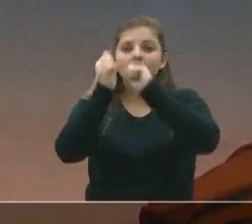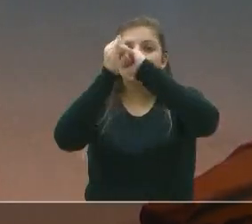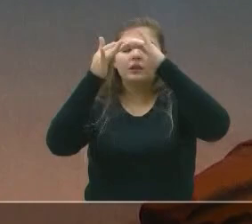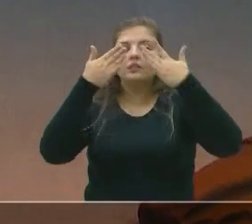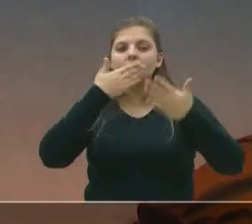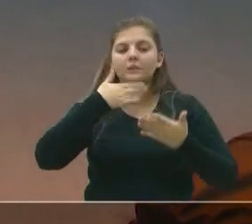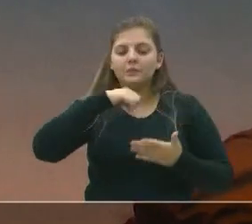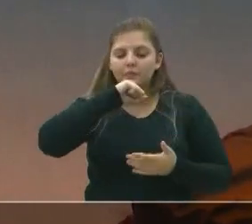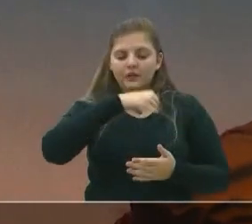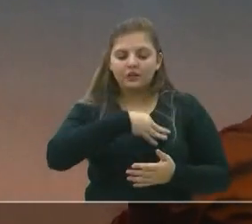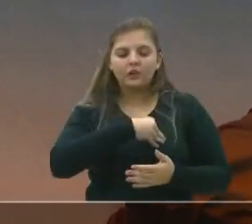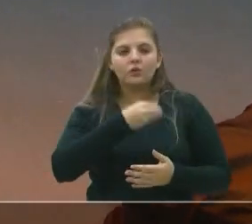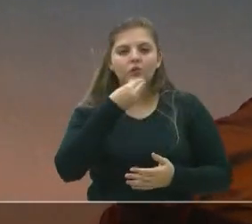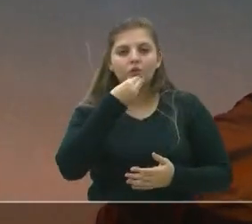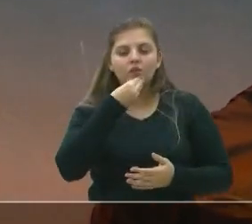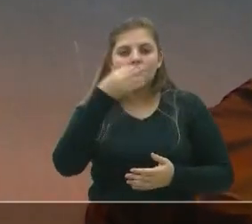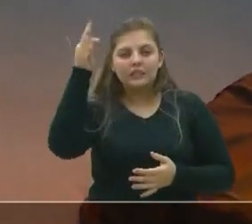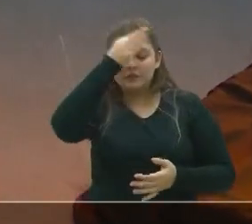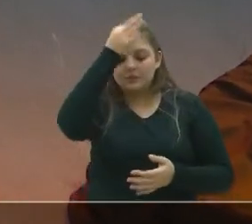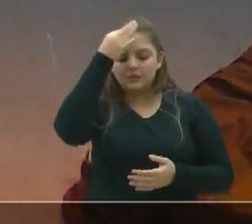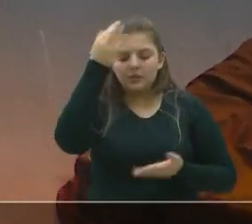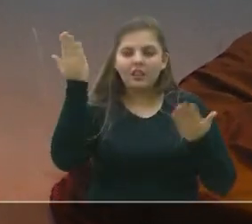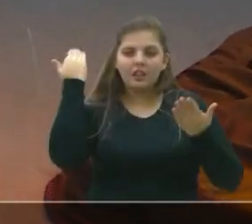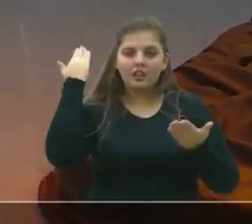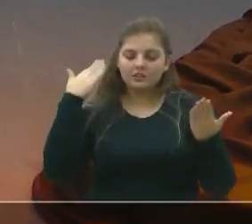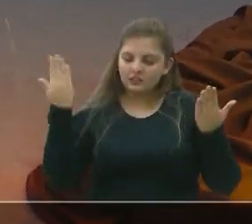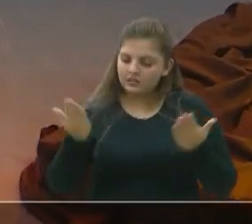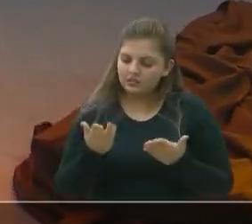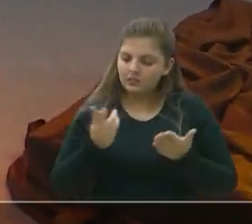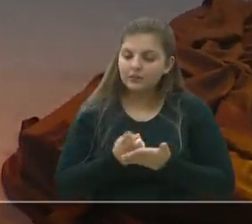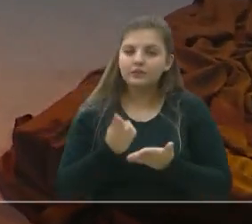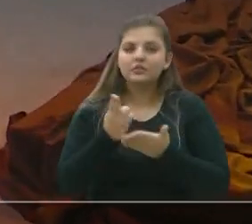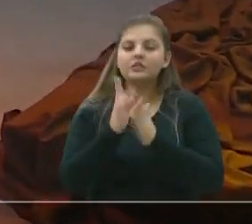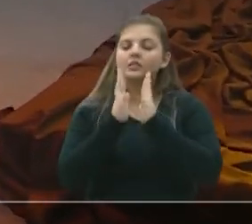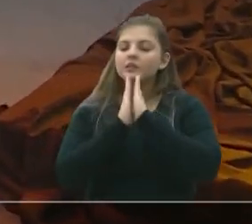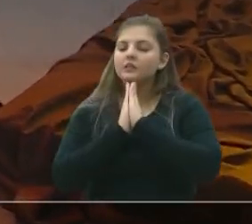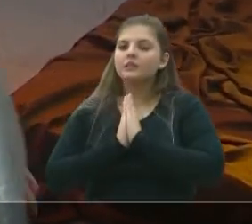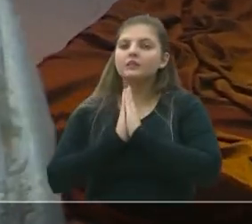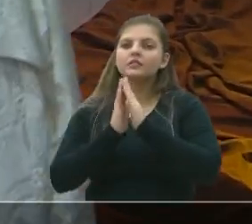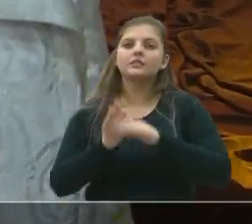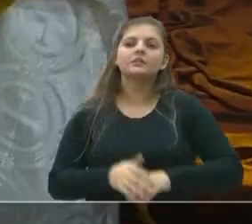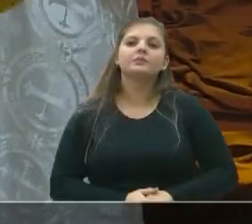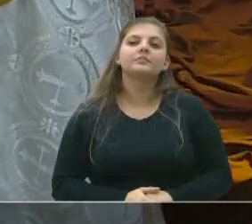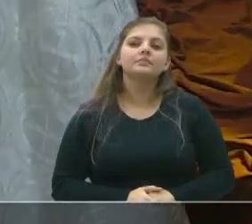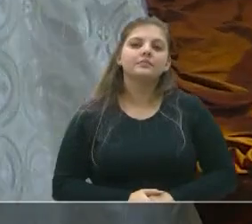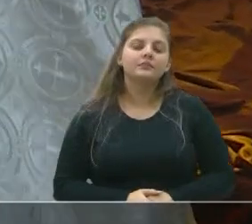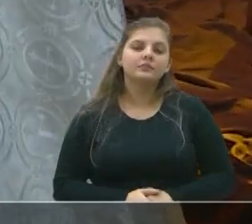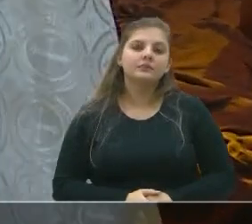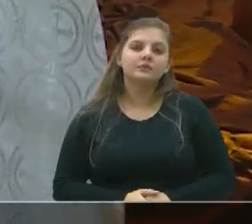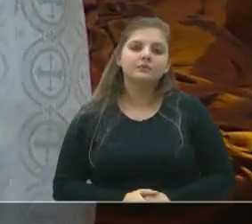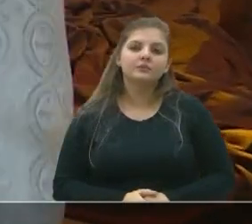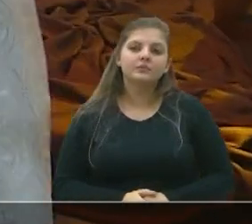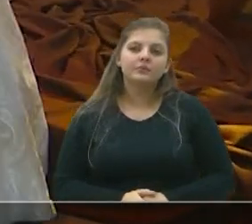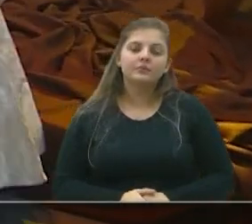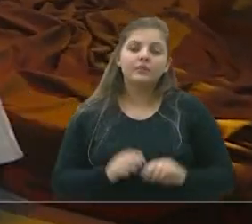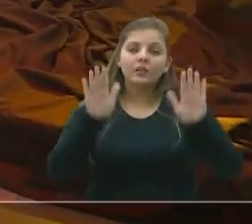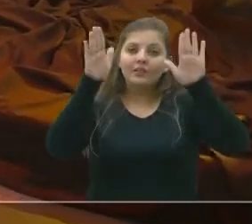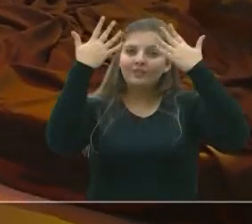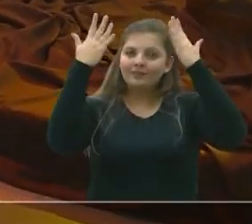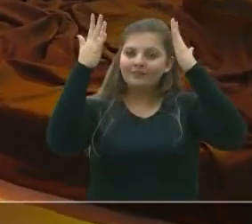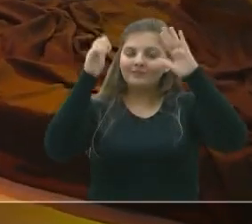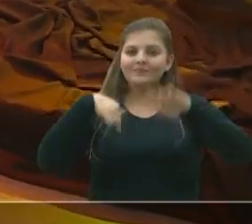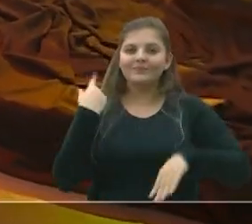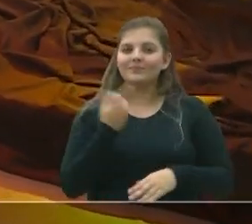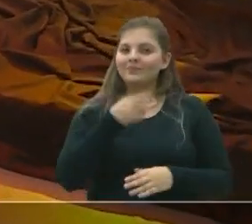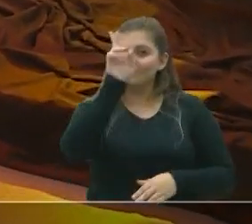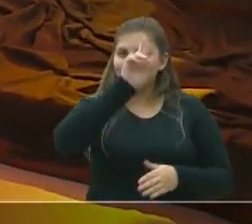ao Pai, ao Filho e ao Espírito Santo, como era no princípio, agora e sempre. Louvado